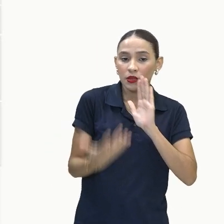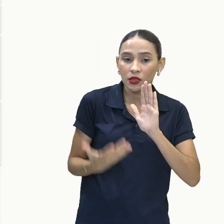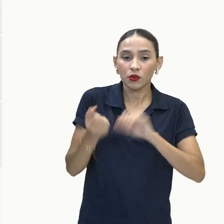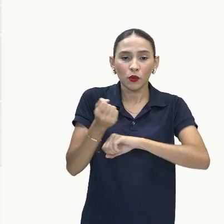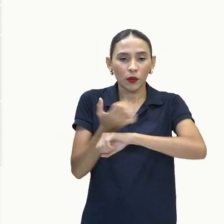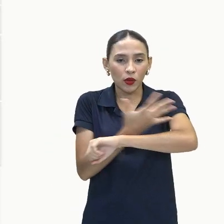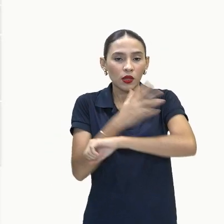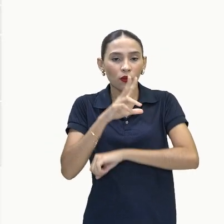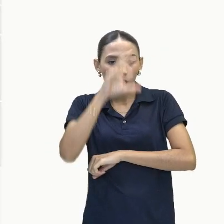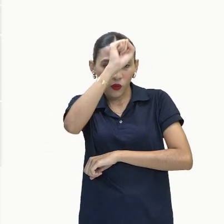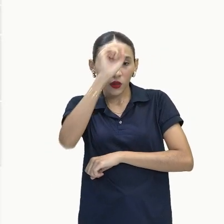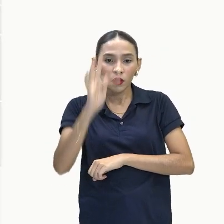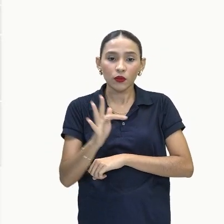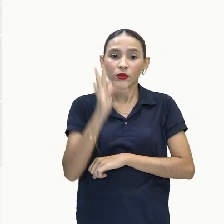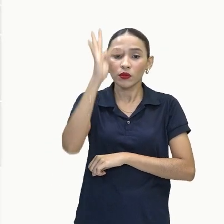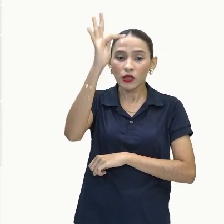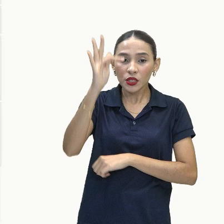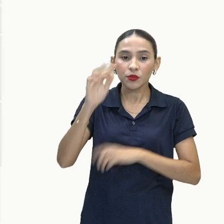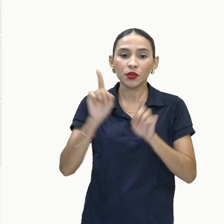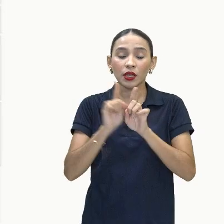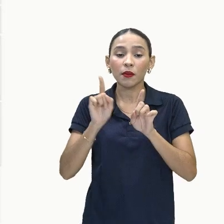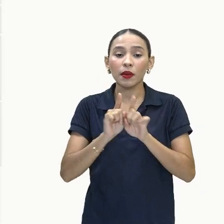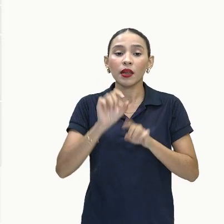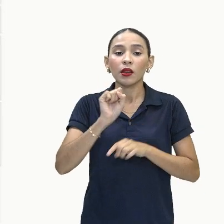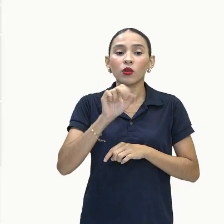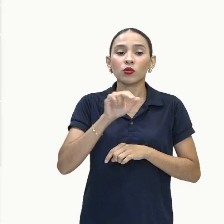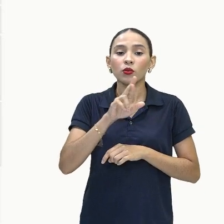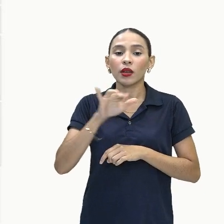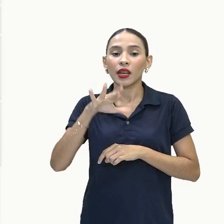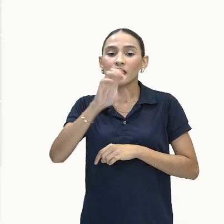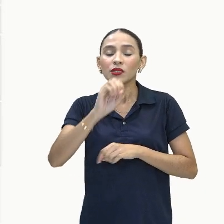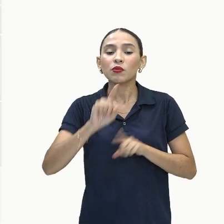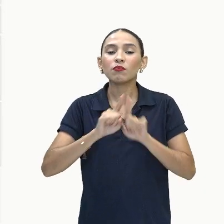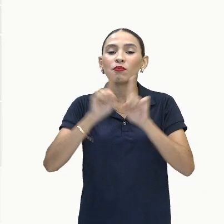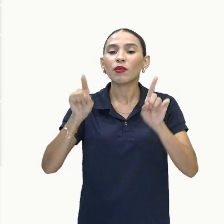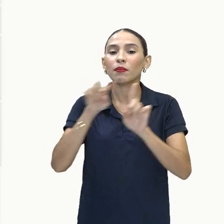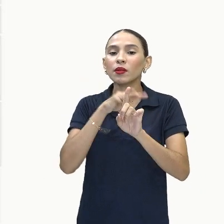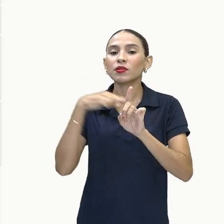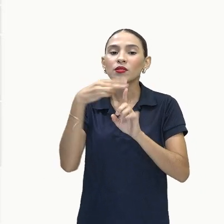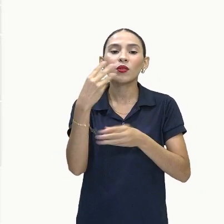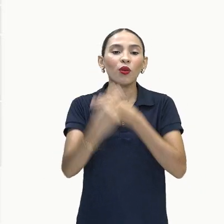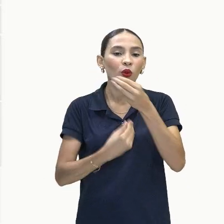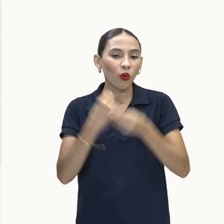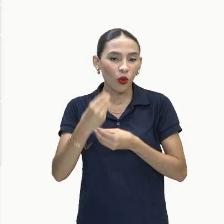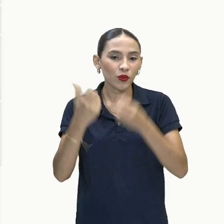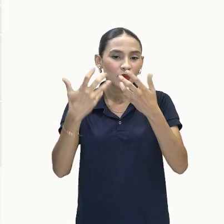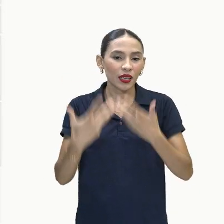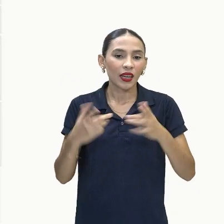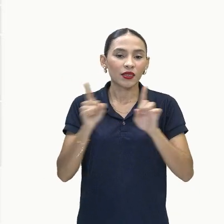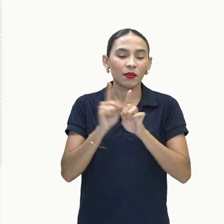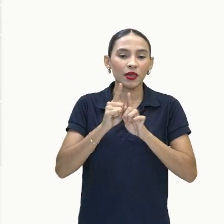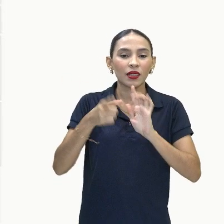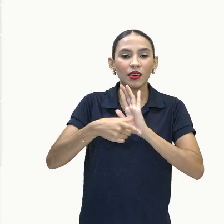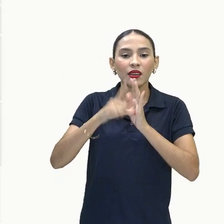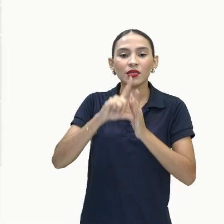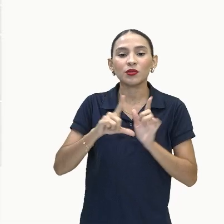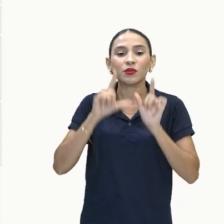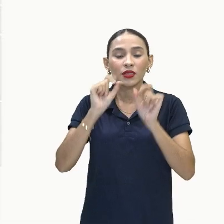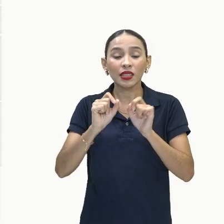intensa, futurismo, dinamismo, mas que ele vem de uma forma, aquilo que a professora Joyce acabou de falar, a